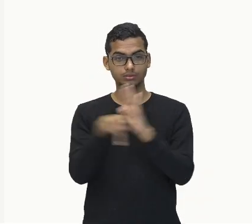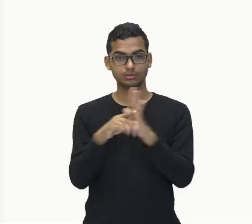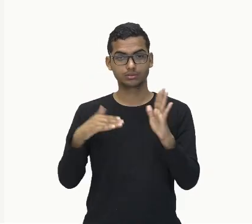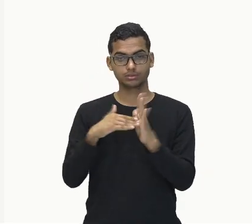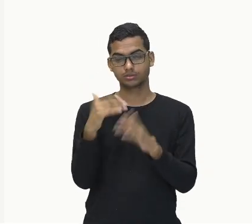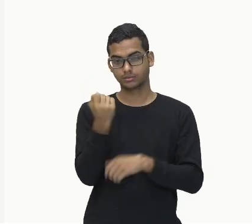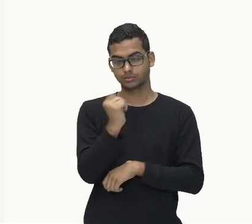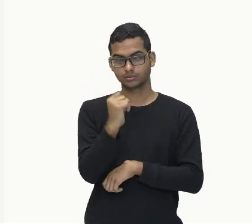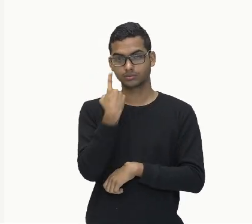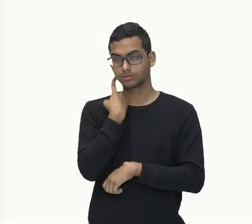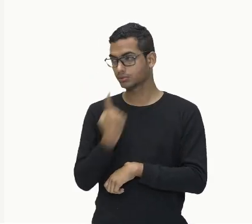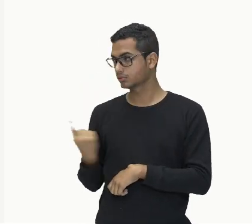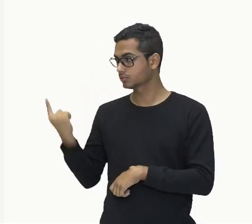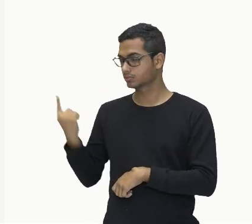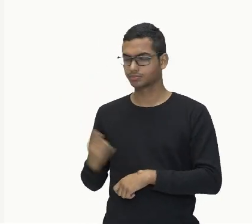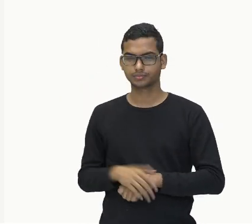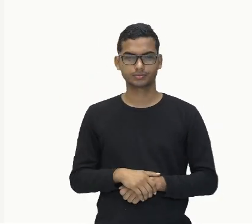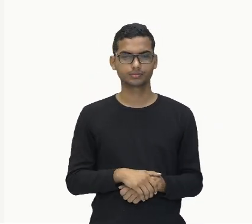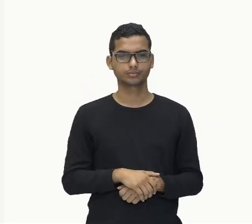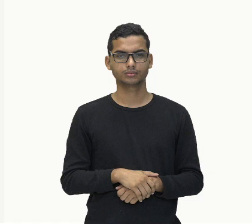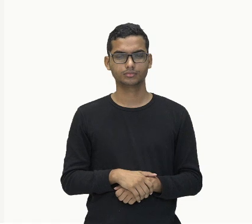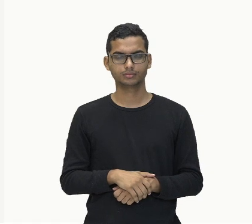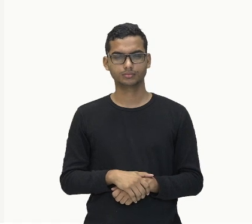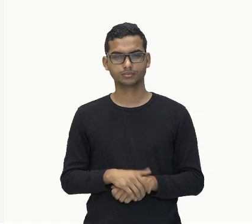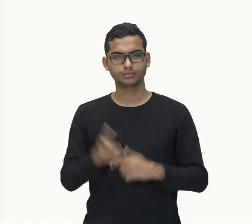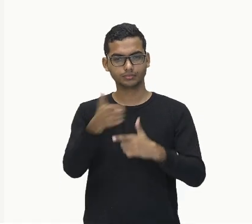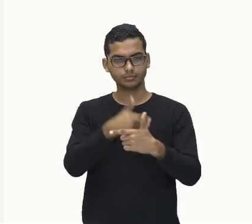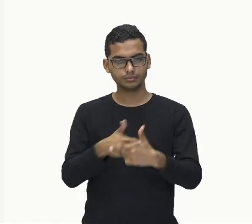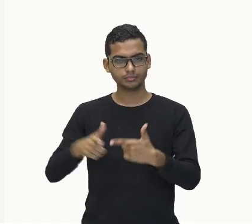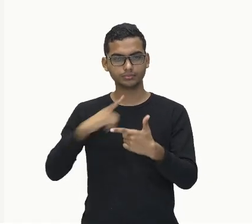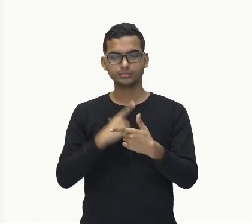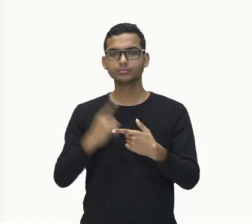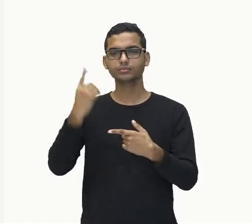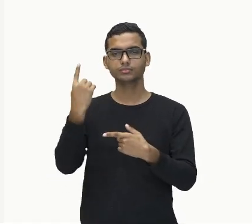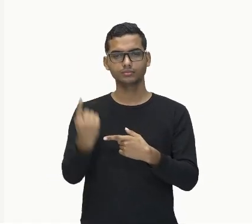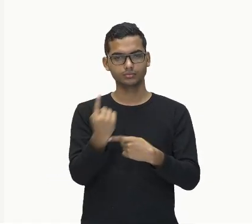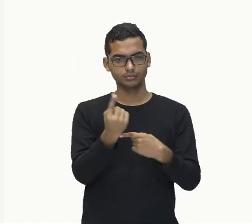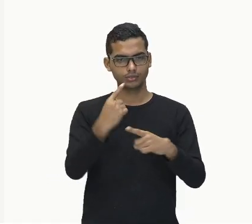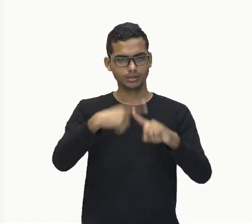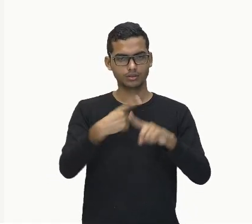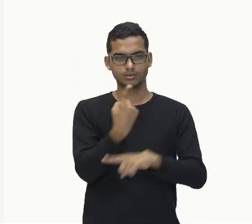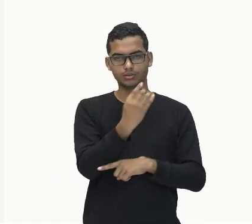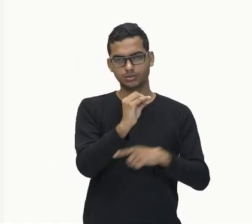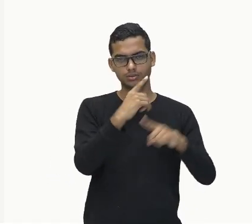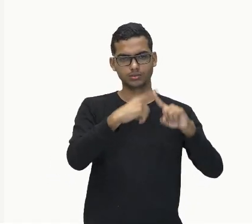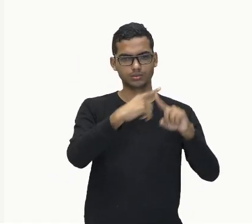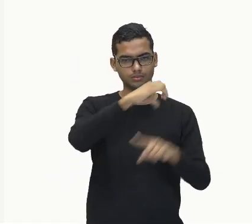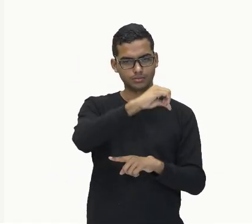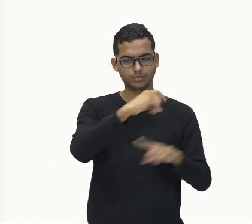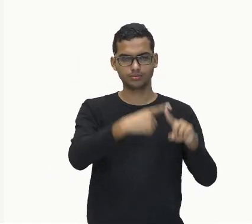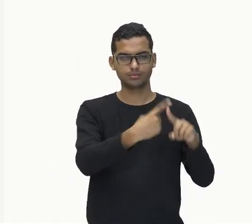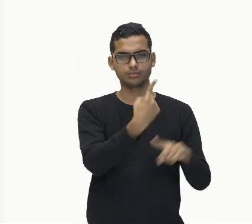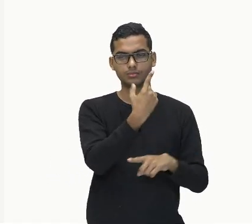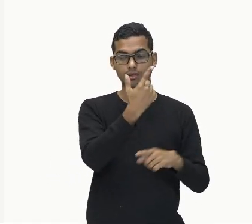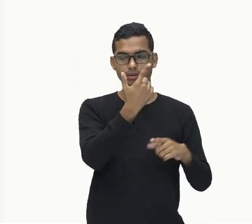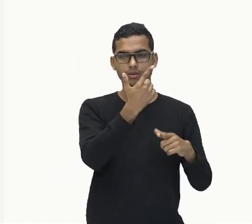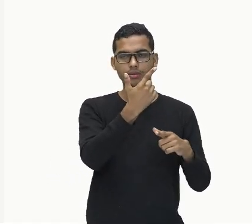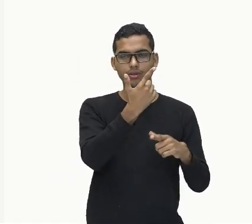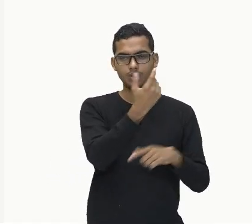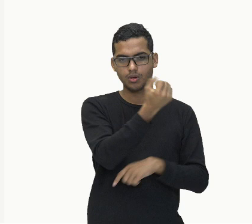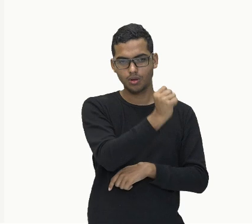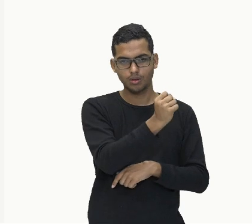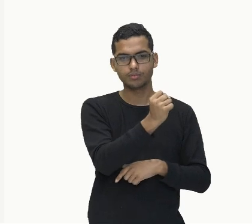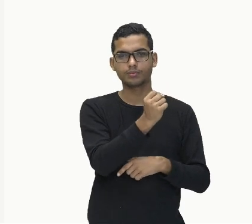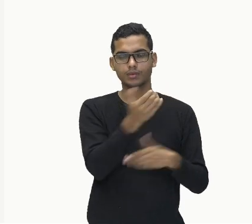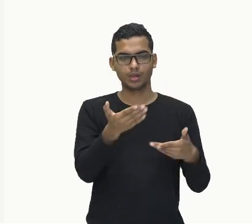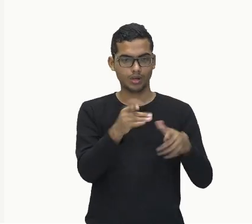cancelar aqui, 8 com 8 fatorial, e sobra para a gente 11 vezes 10 vezes 9, dividido por 3